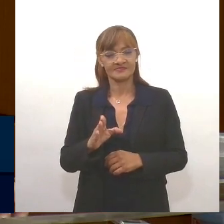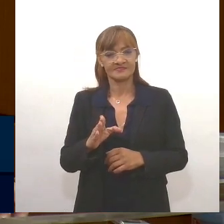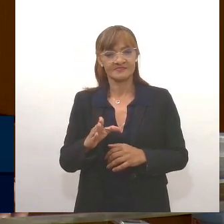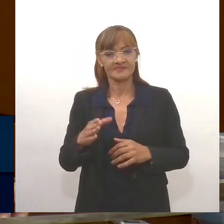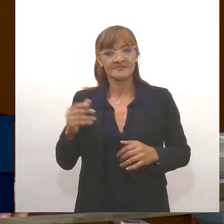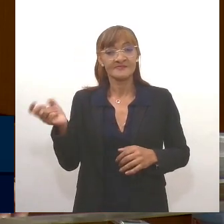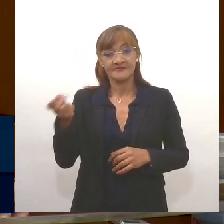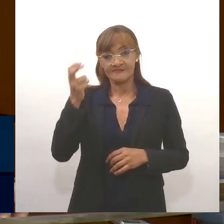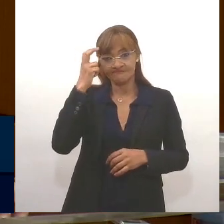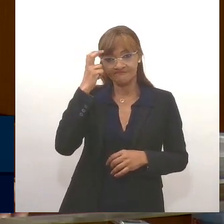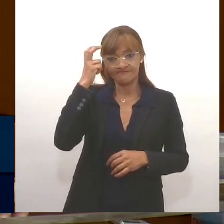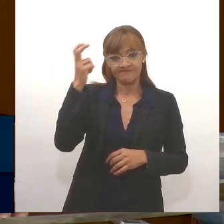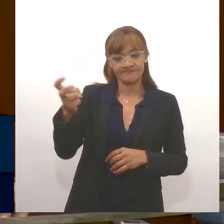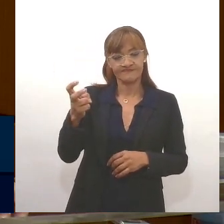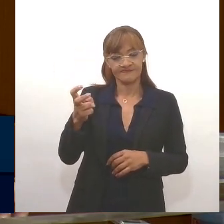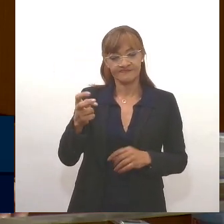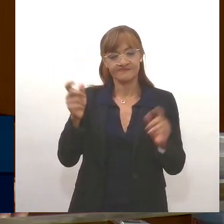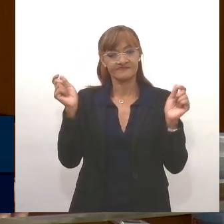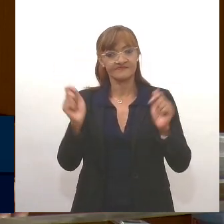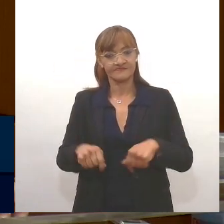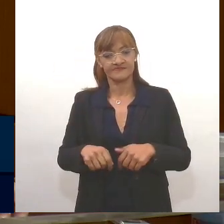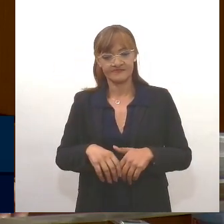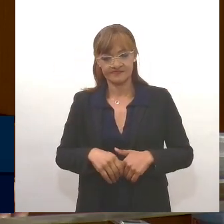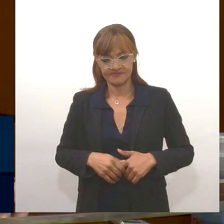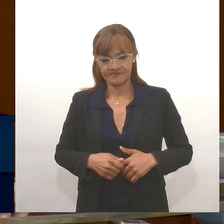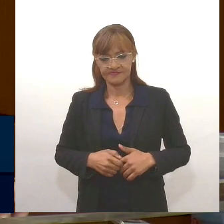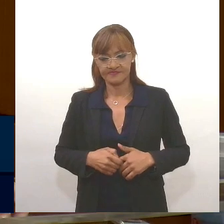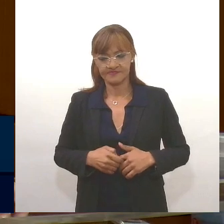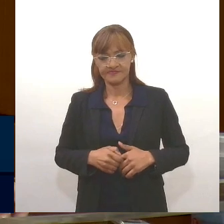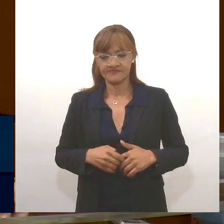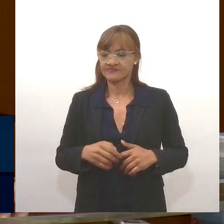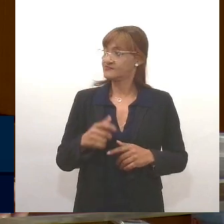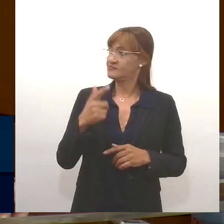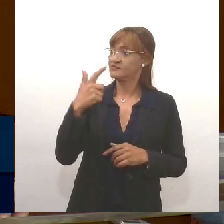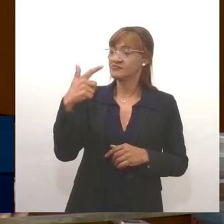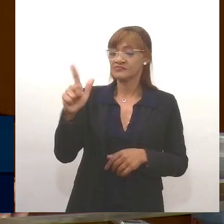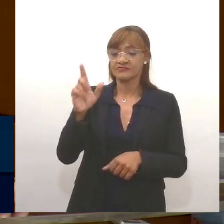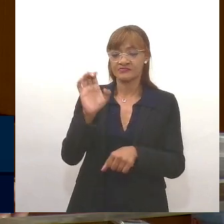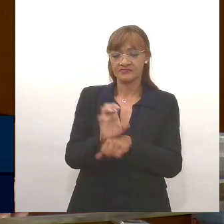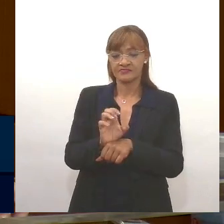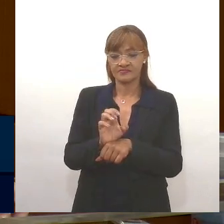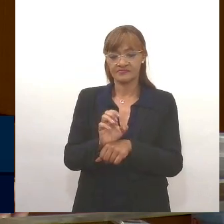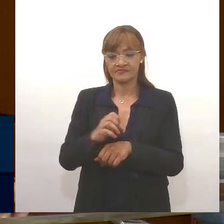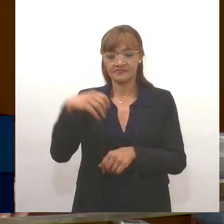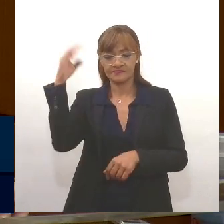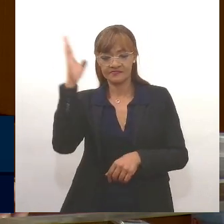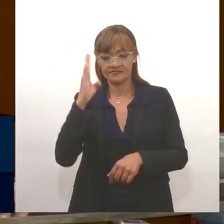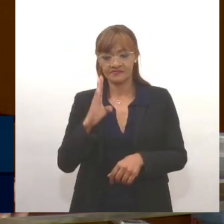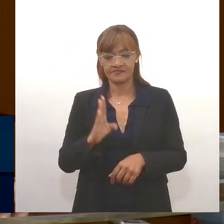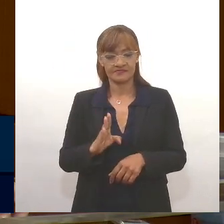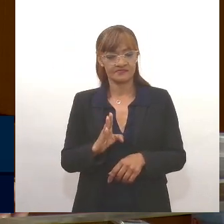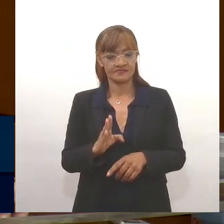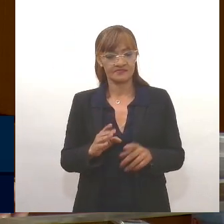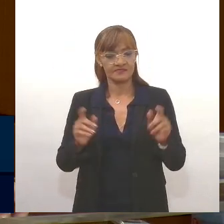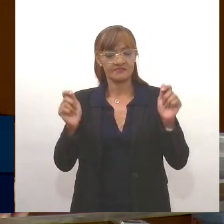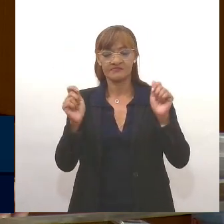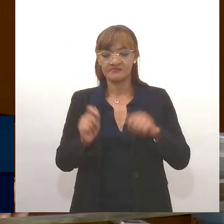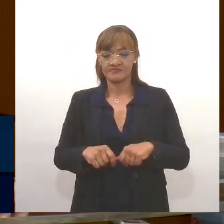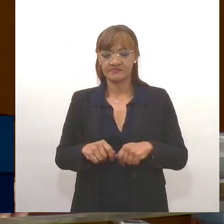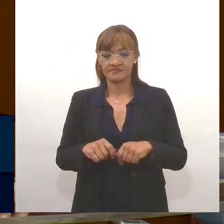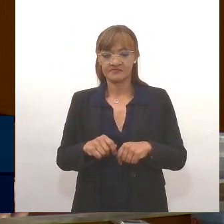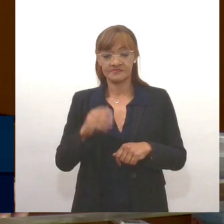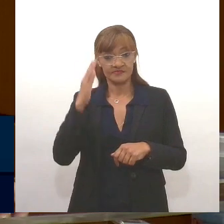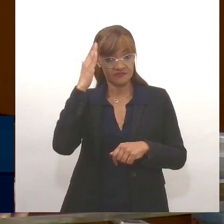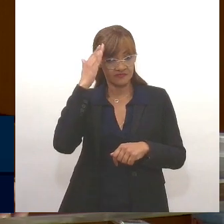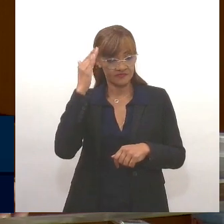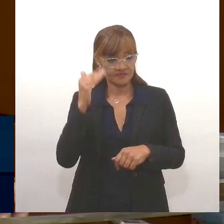para que os outros estados brasileiros tenham um maior conhecimento do que a gente faz